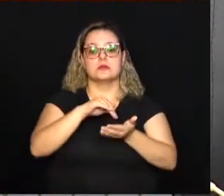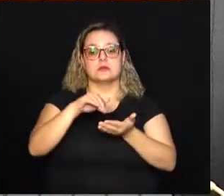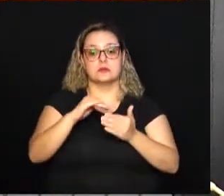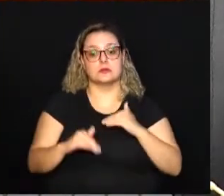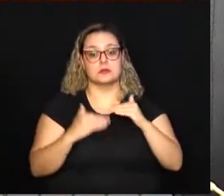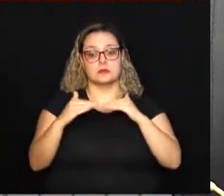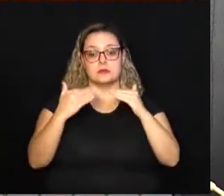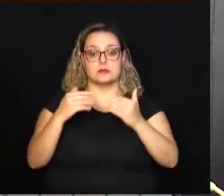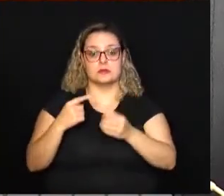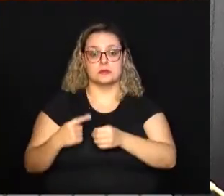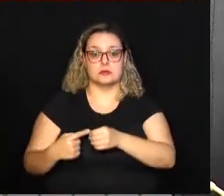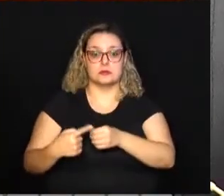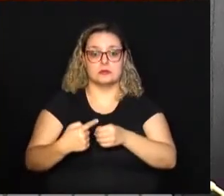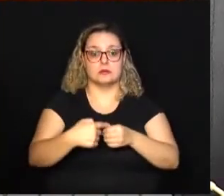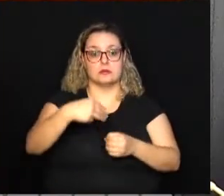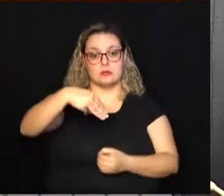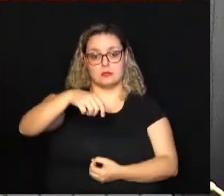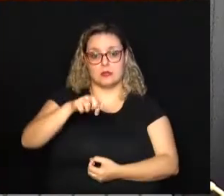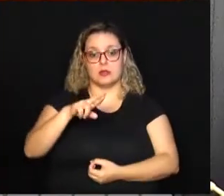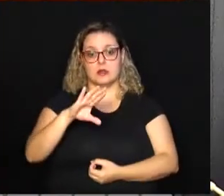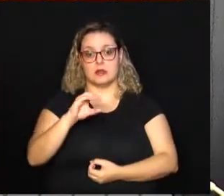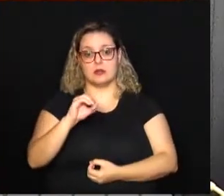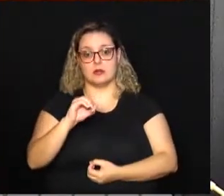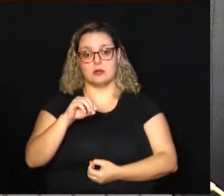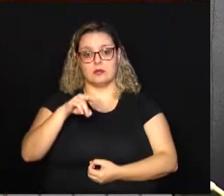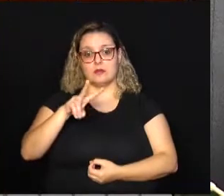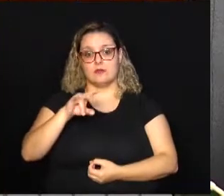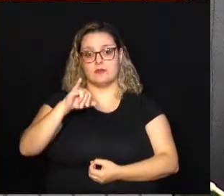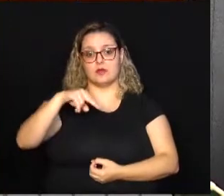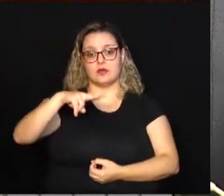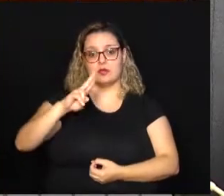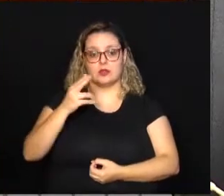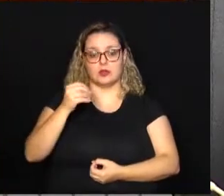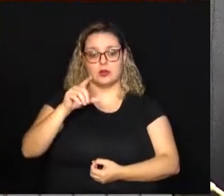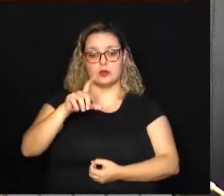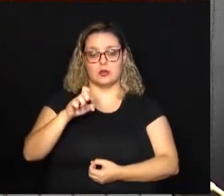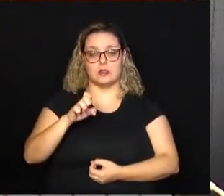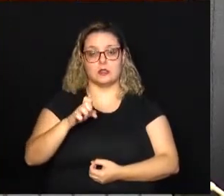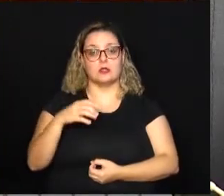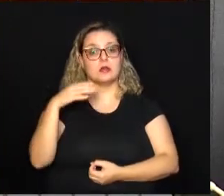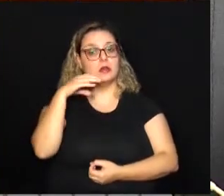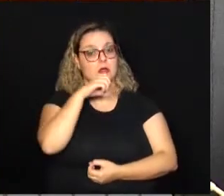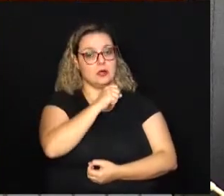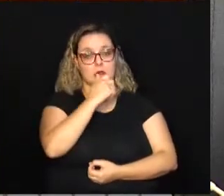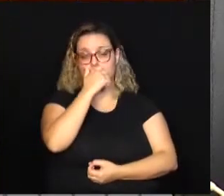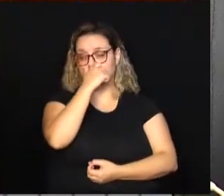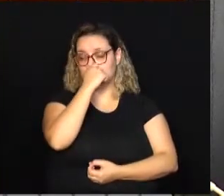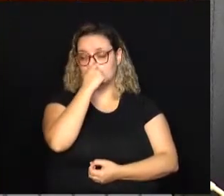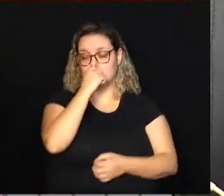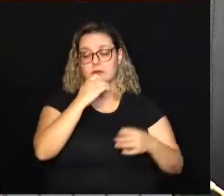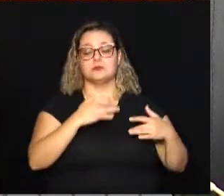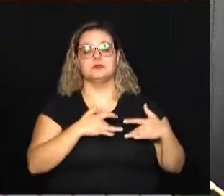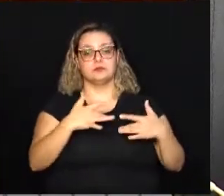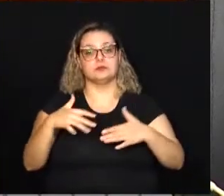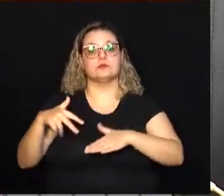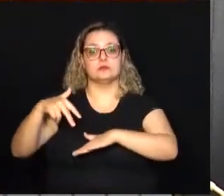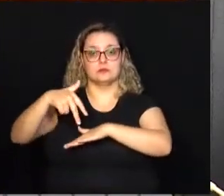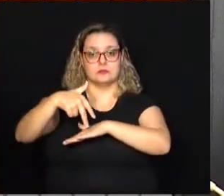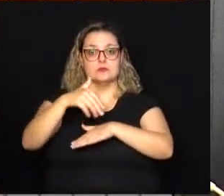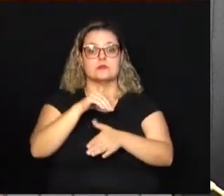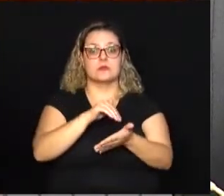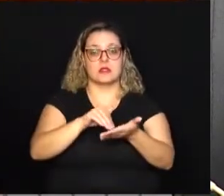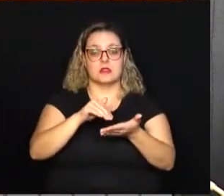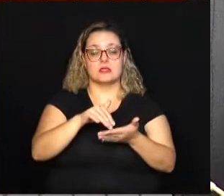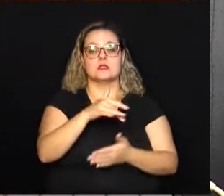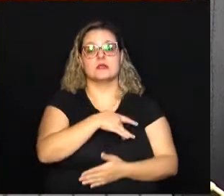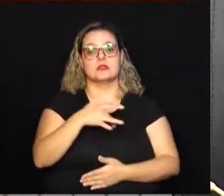Regional, Marco Vignoli, que de pronto já se colocou à disposição da Secretaria de Saúde,